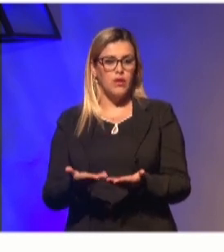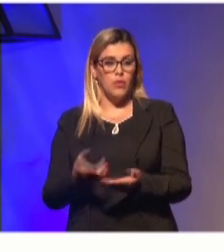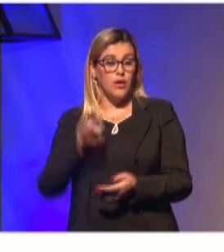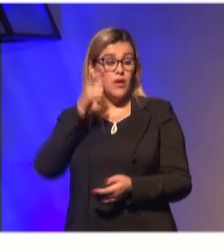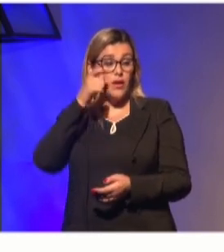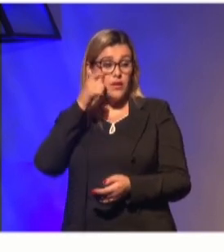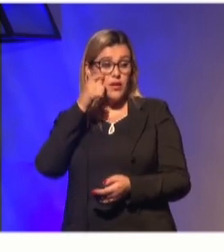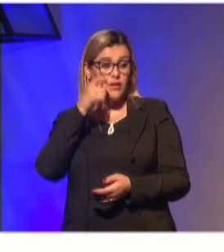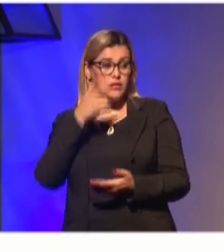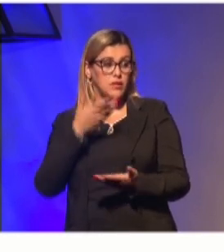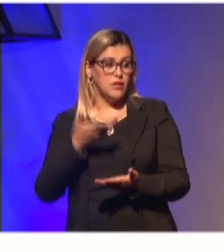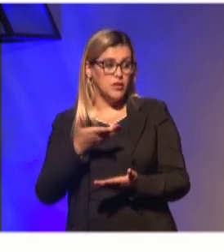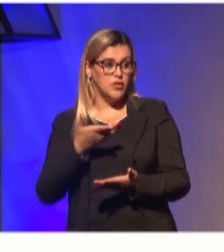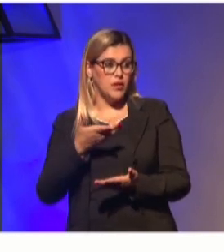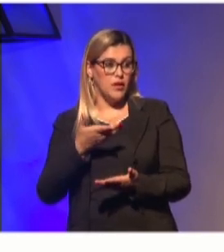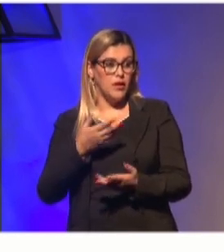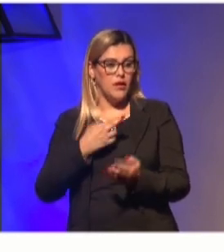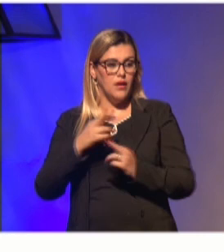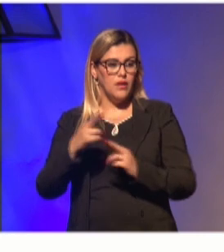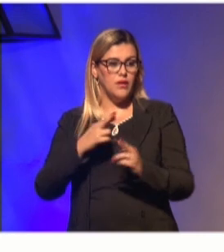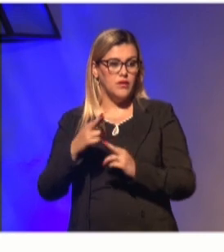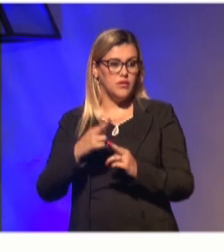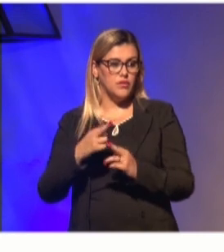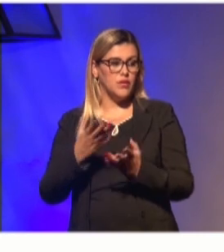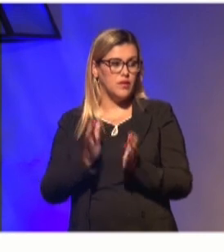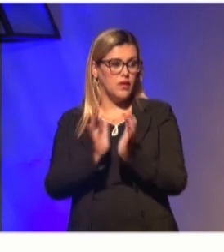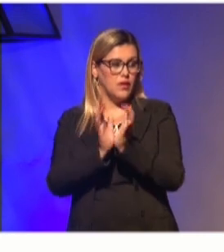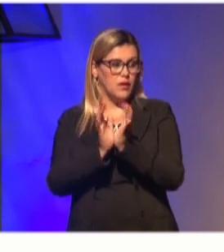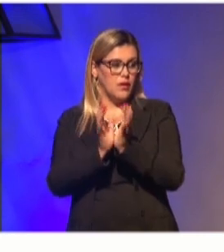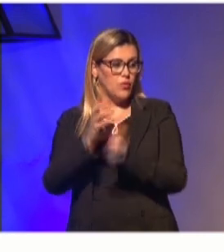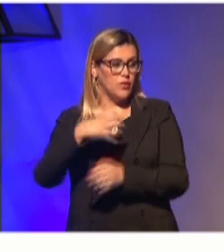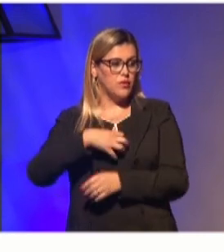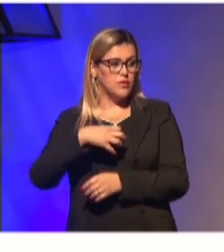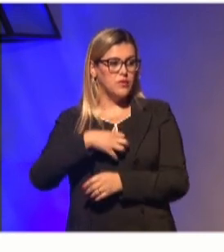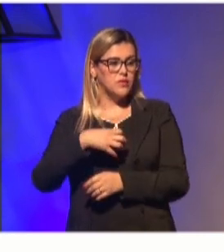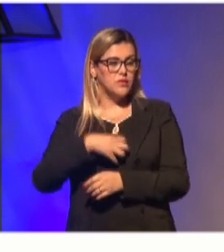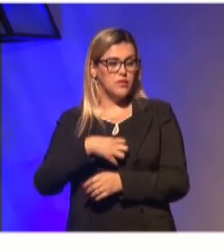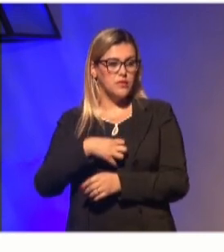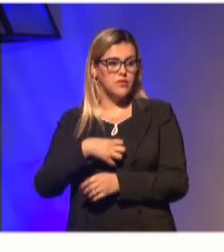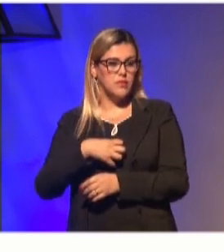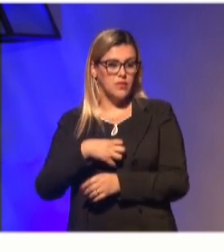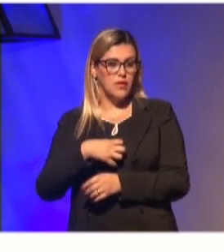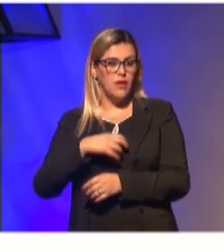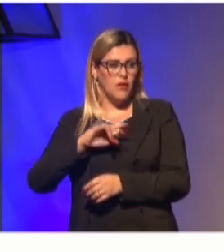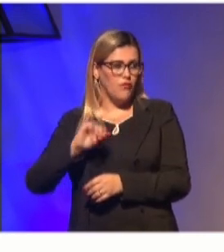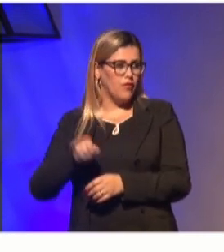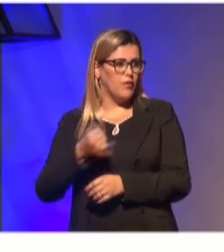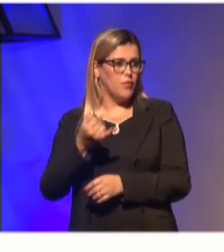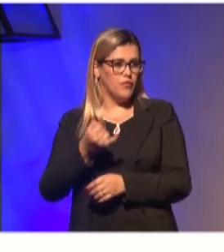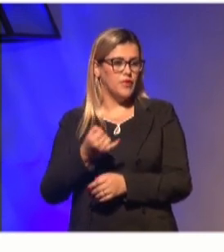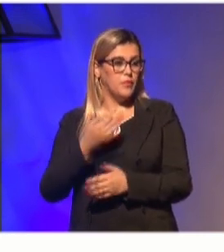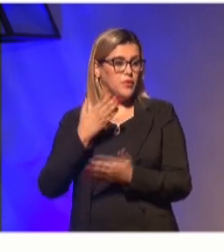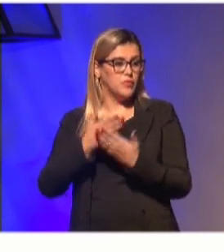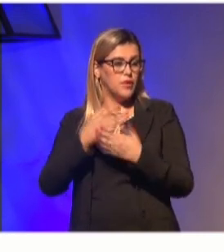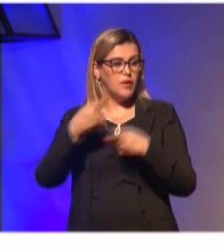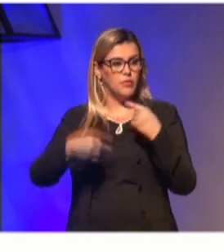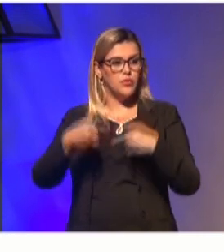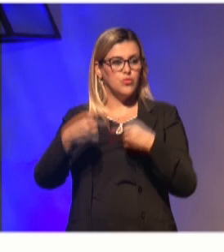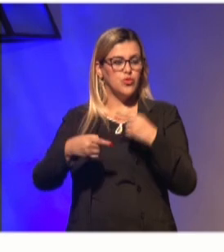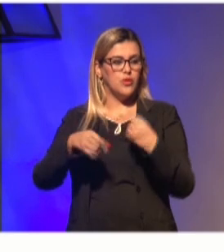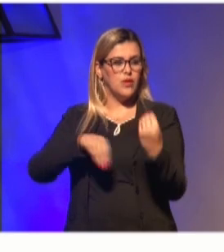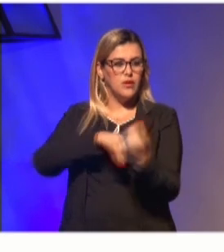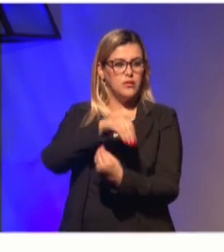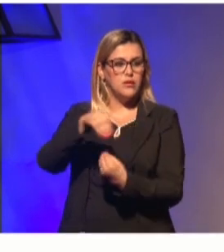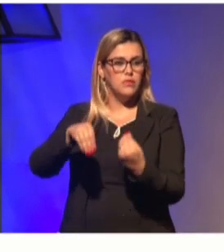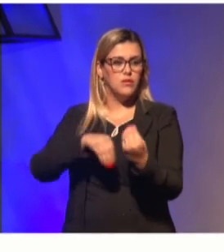que relaciona-se com neurociência e é algo que vale a pena também estudar, discutir esse